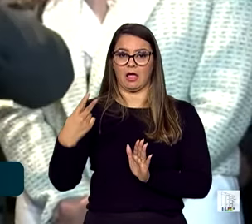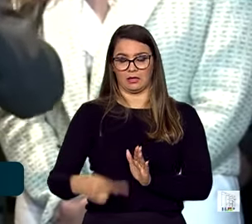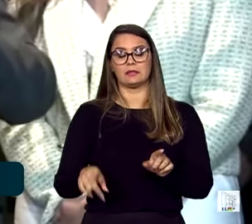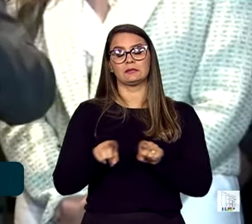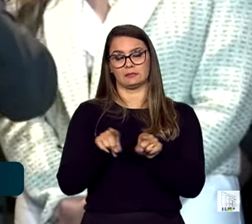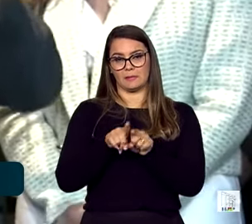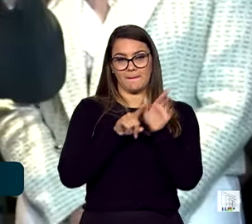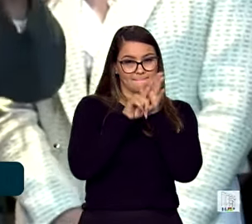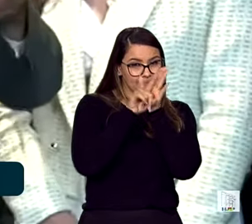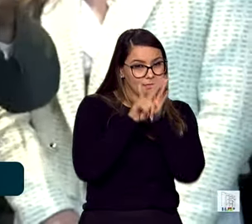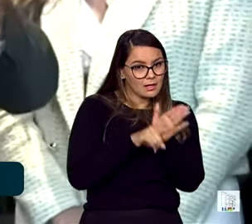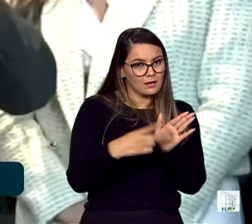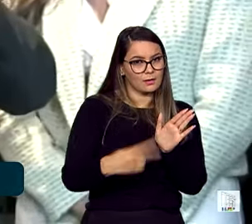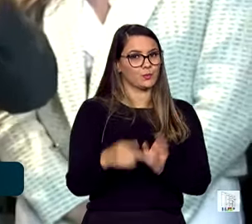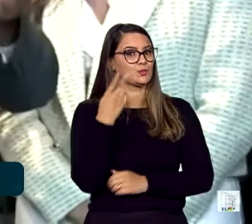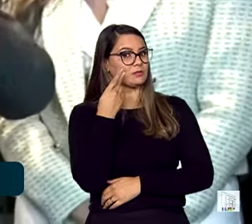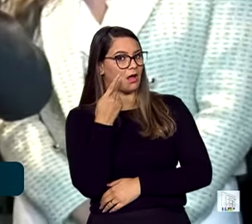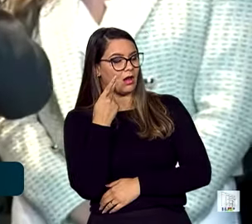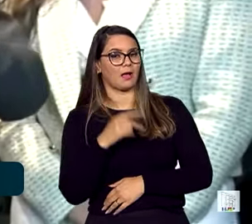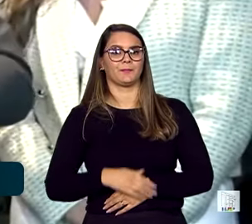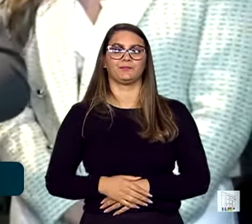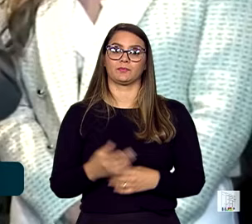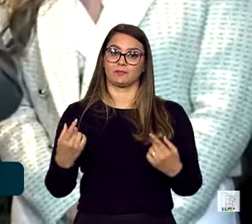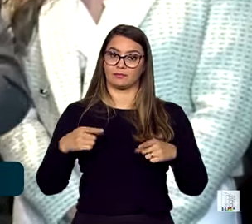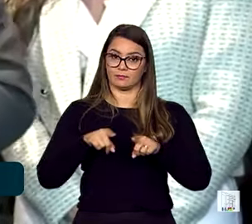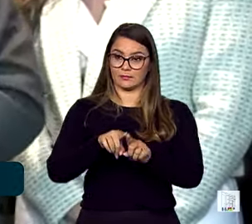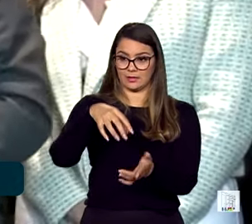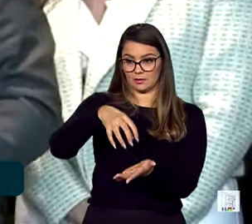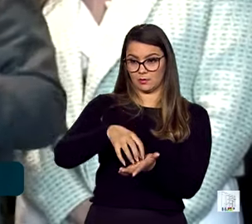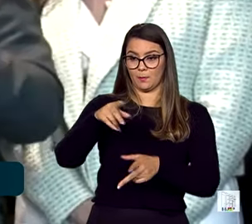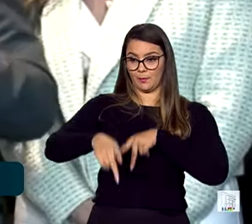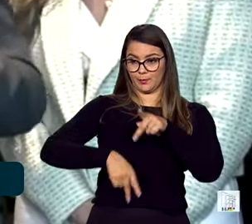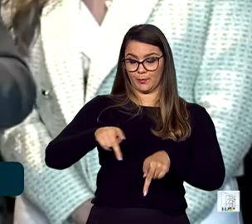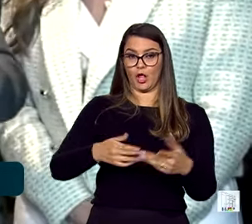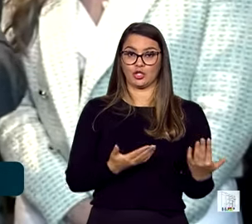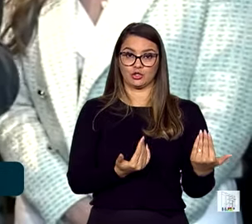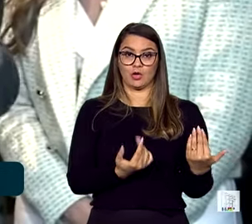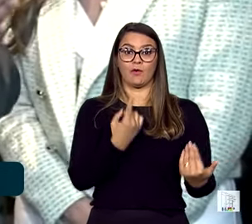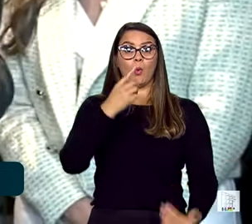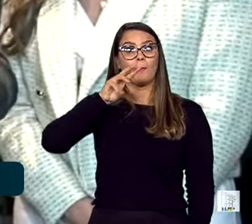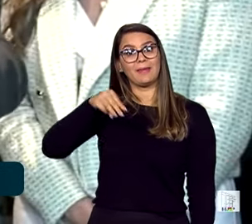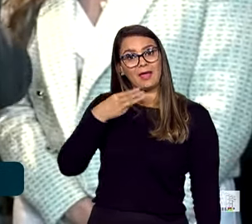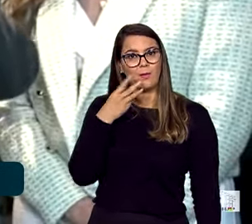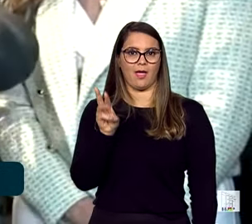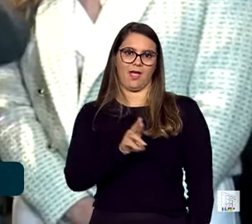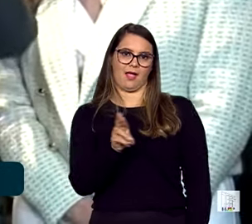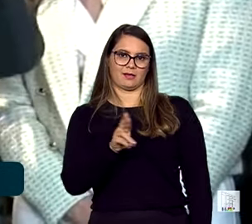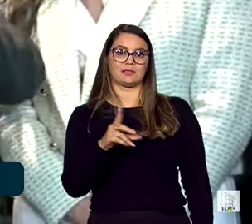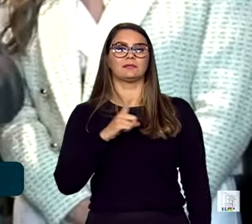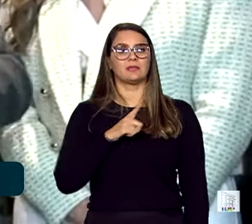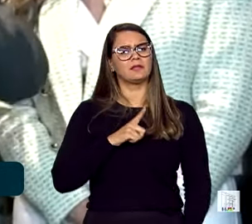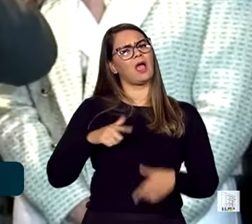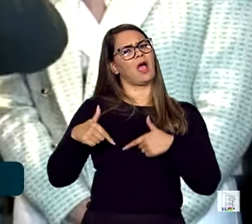as perícias aqui do Ceará. Há um convênio com o Escritório Popular da Juventude, de R$1 milhão. Então, nós temos